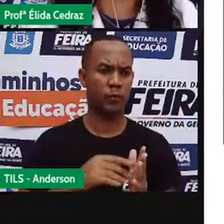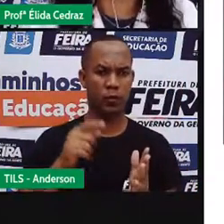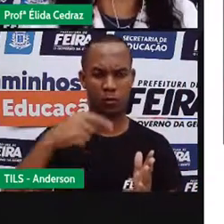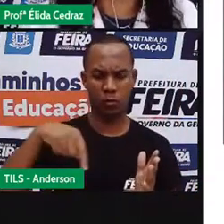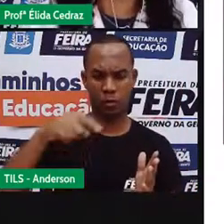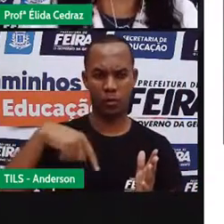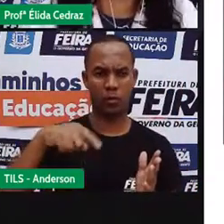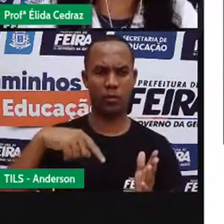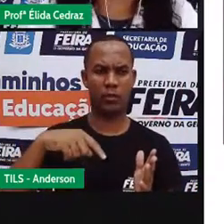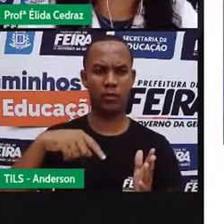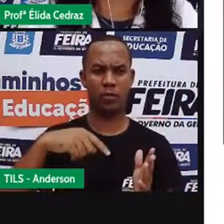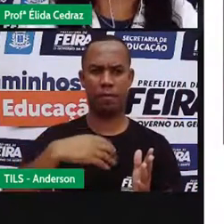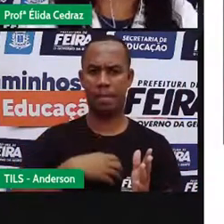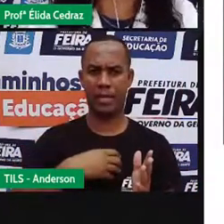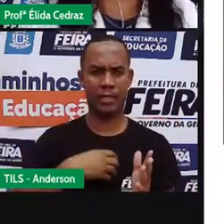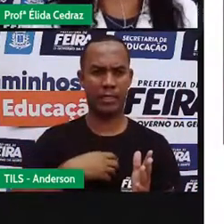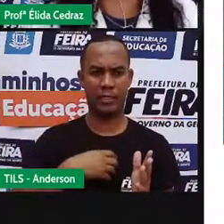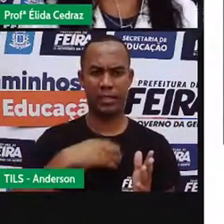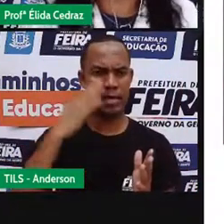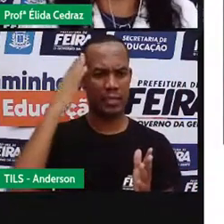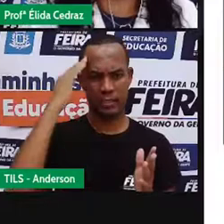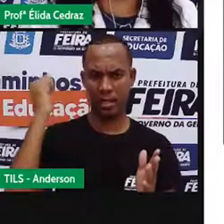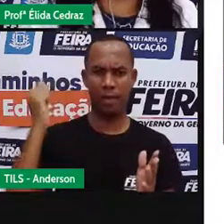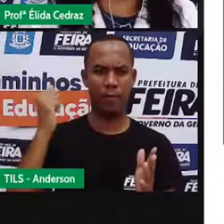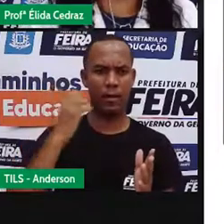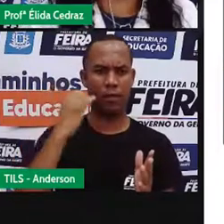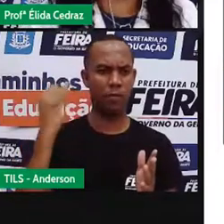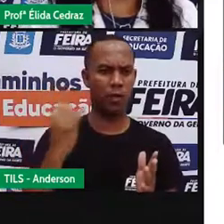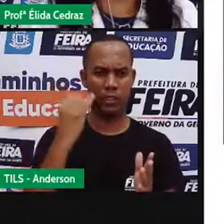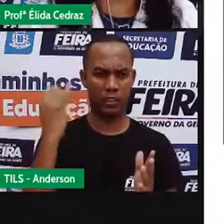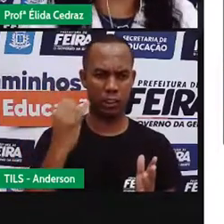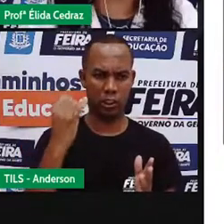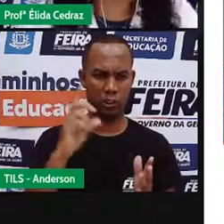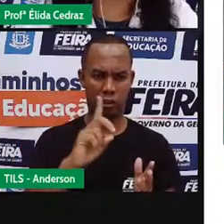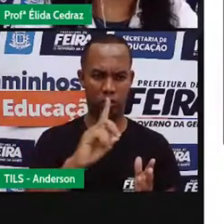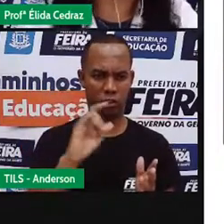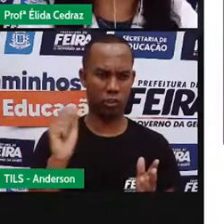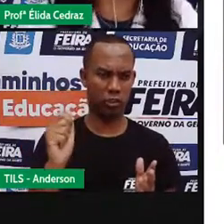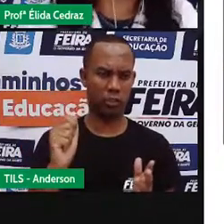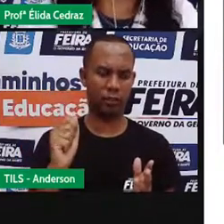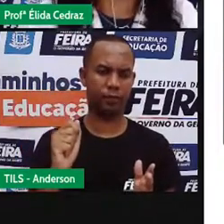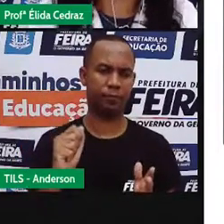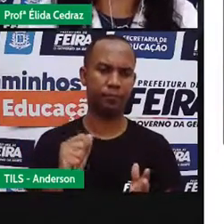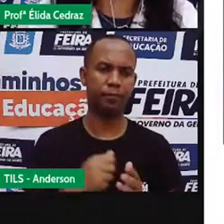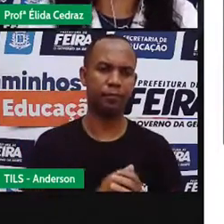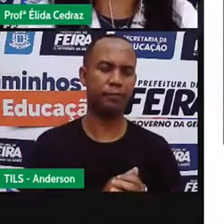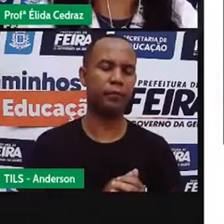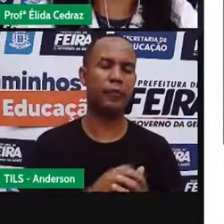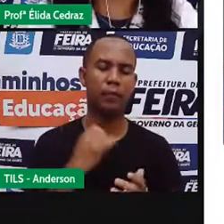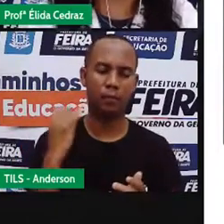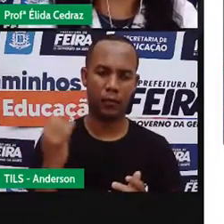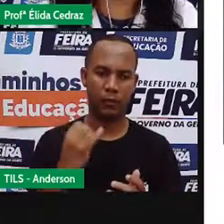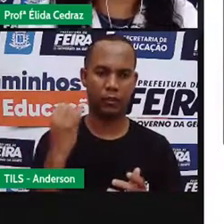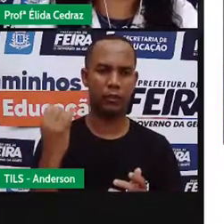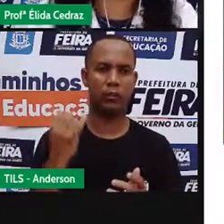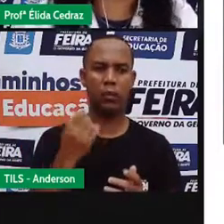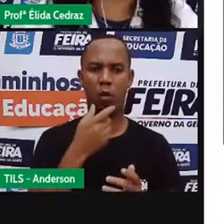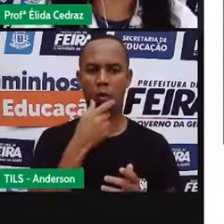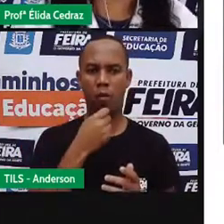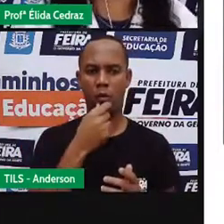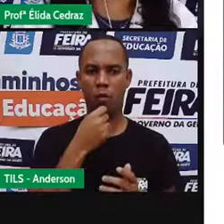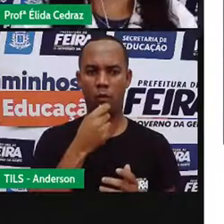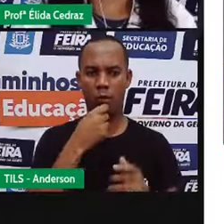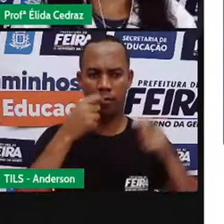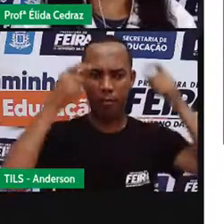nós baianos não sabemos a importância dessa data. Eu falei no início da aula que Dom Pedro